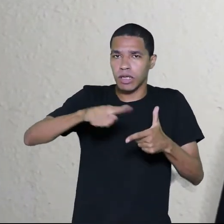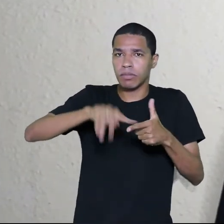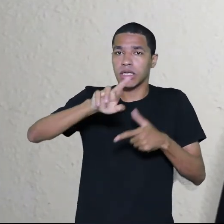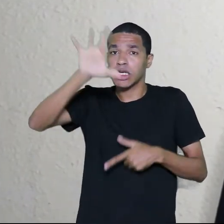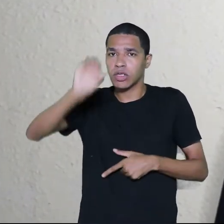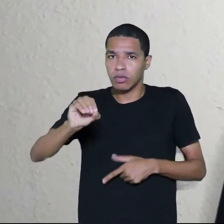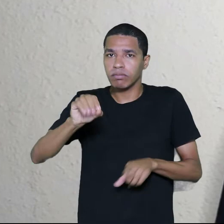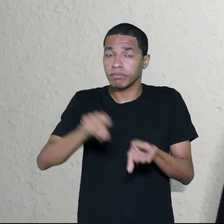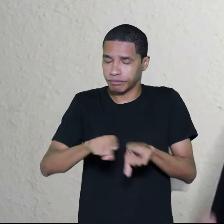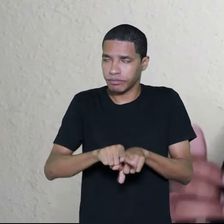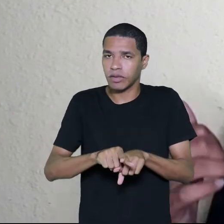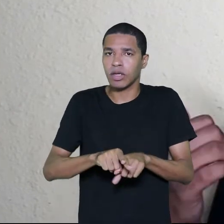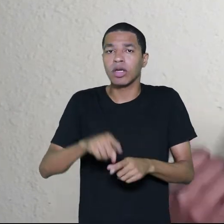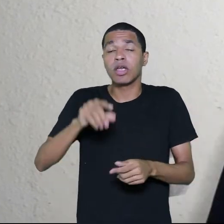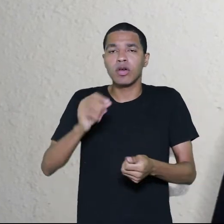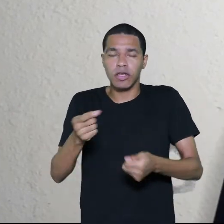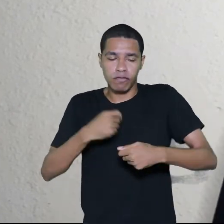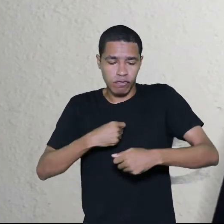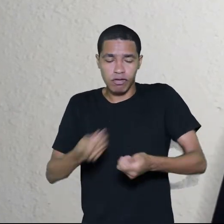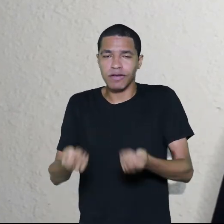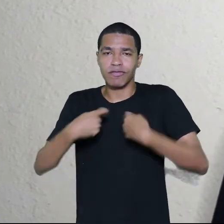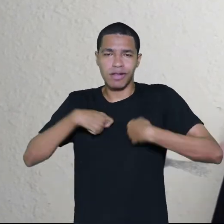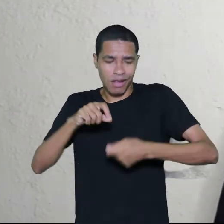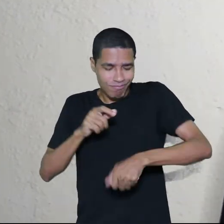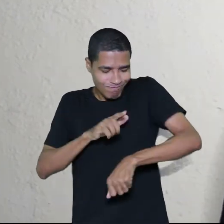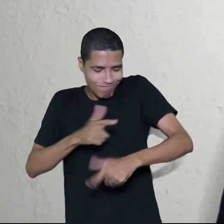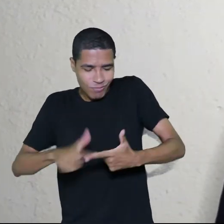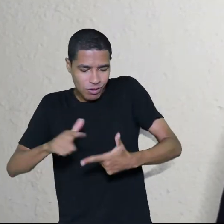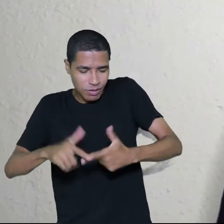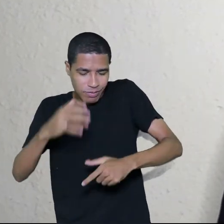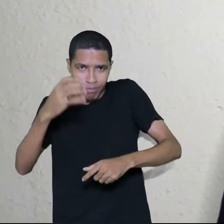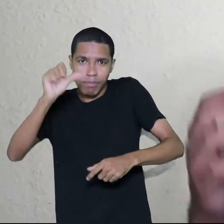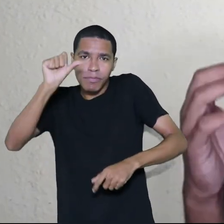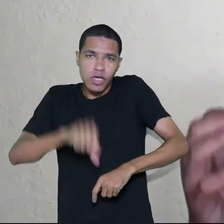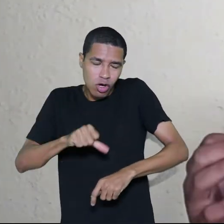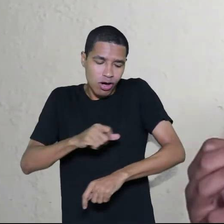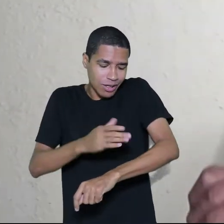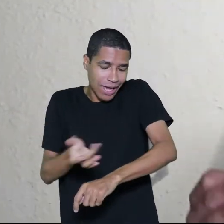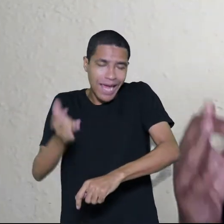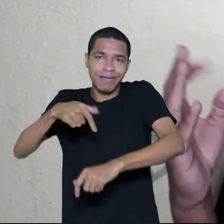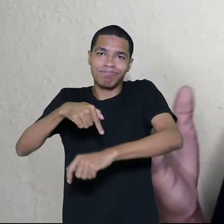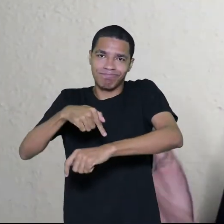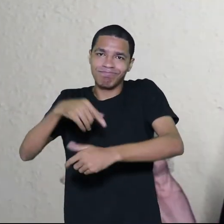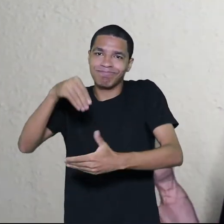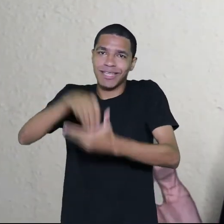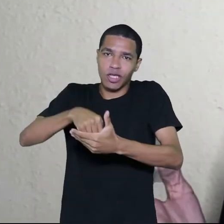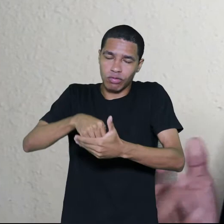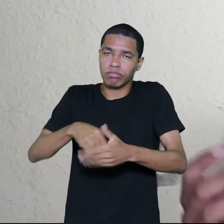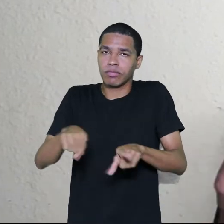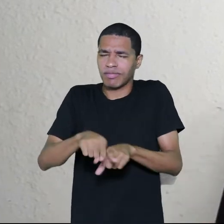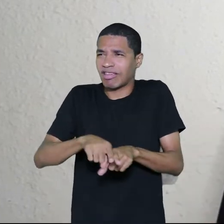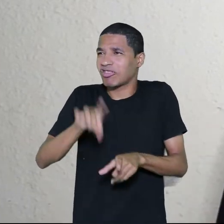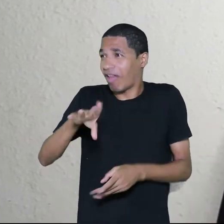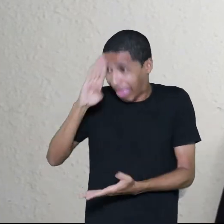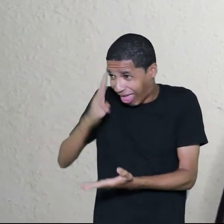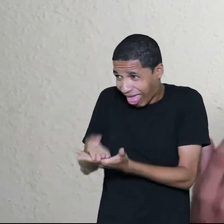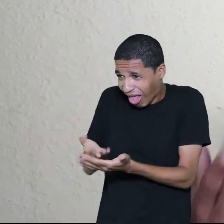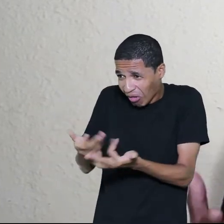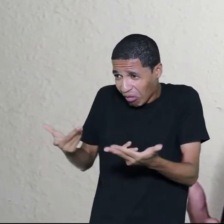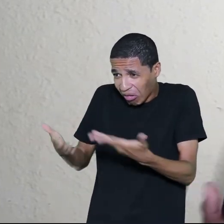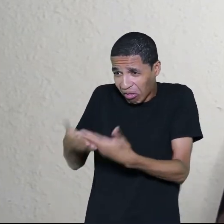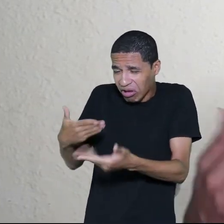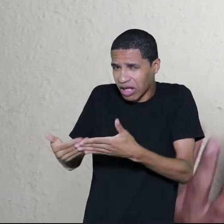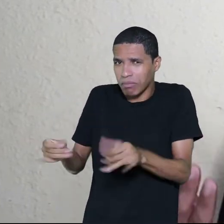torna essas lesões piores é por causa das contrações internas. Vale ressaltar também que não é para cair em crendices e